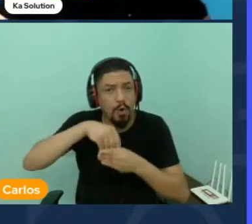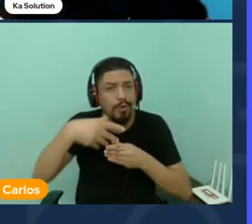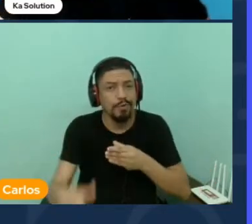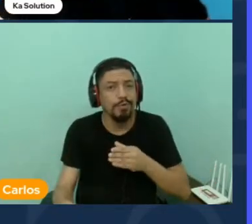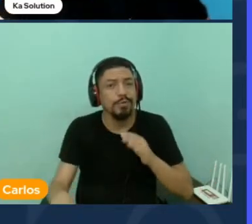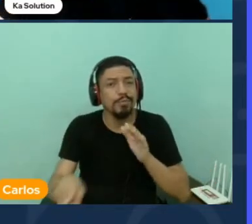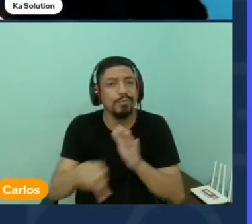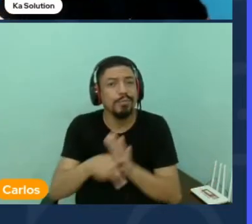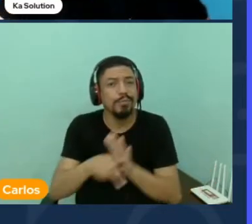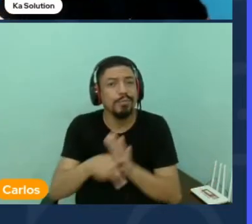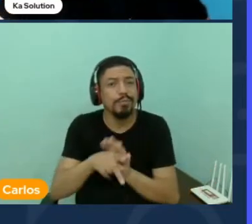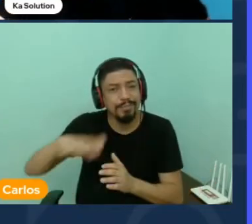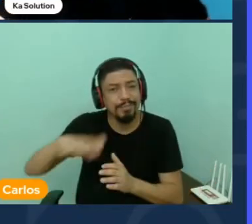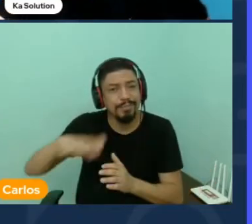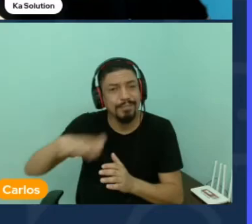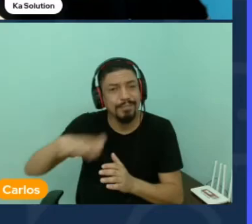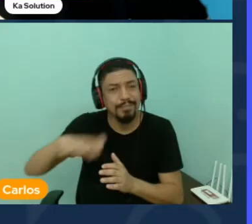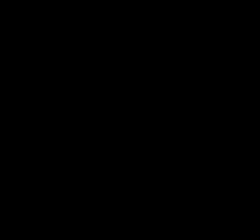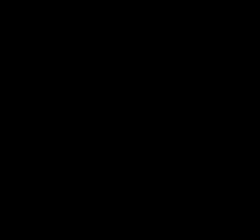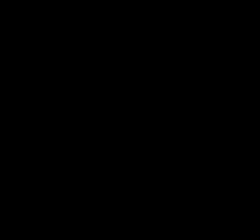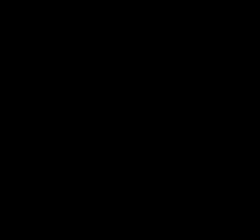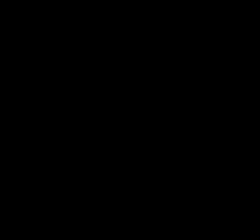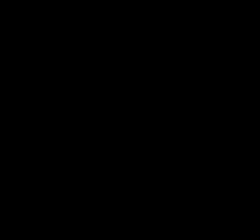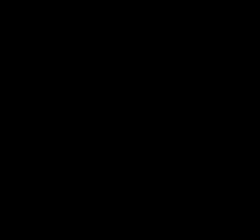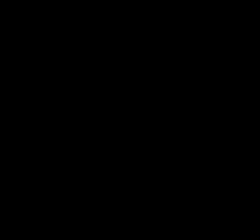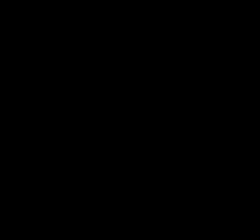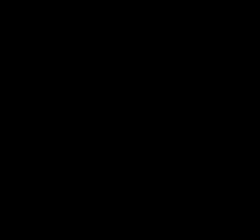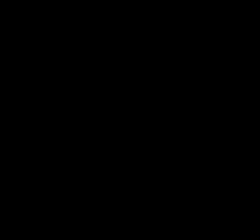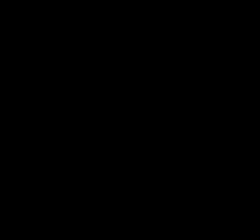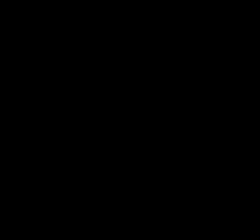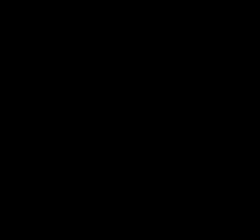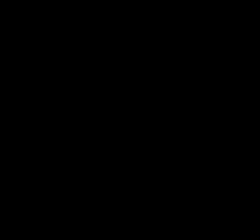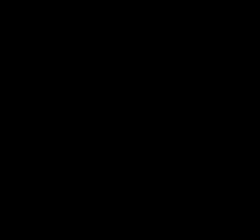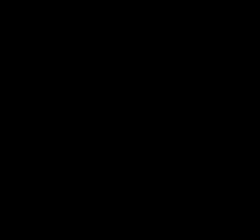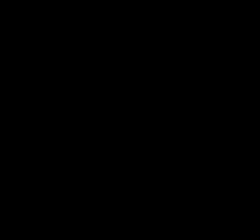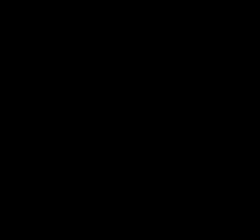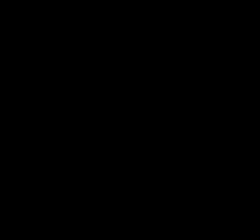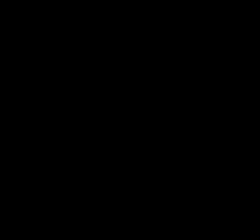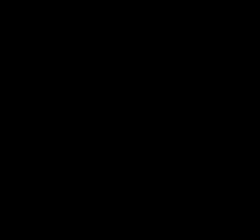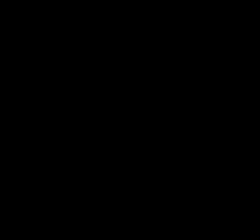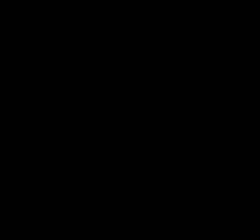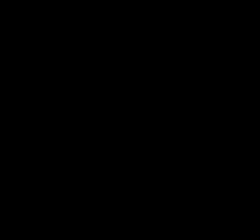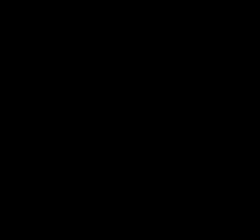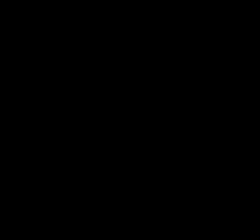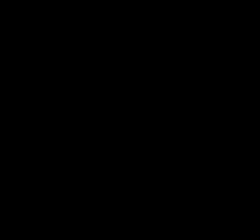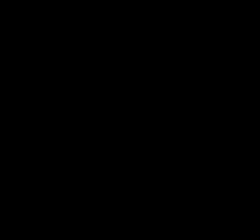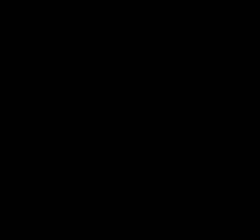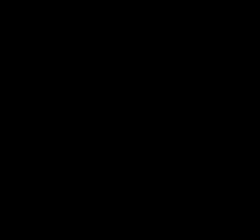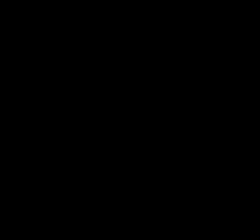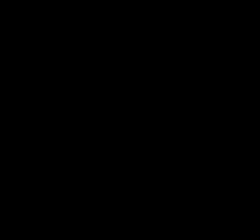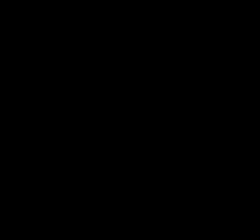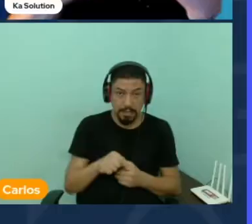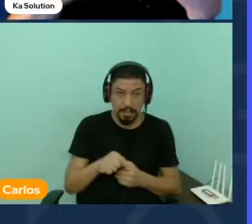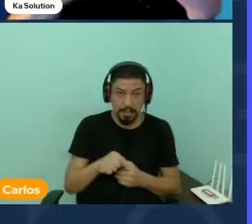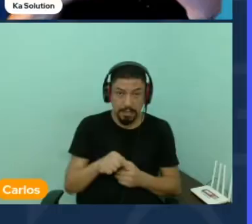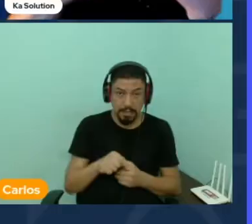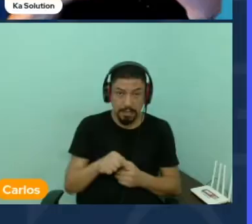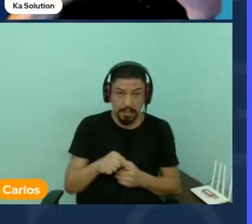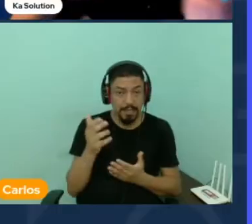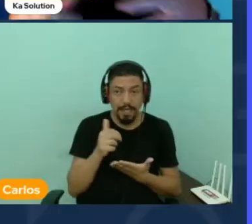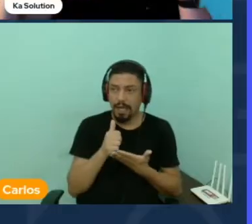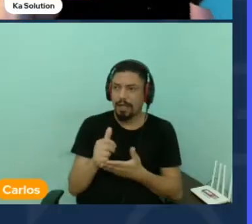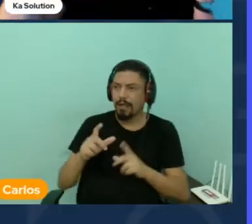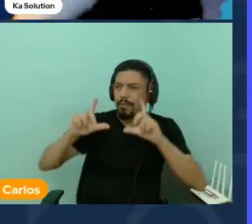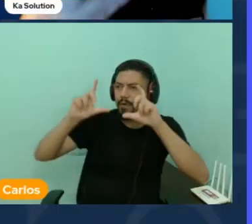os meus clientes. Eu tenho aqui um conteúdo que eu quero levar esse conteúdo, uma